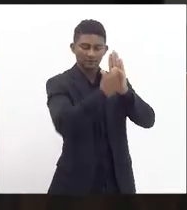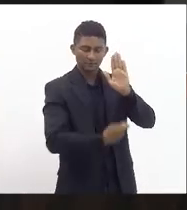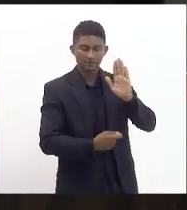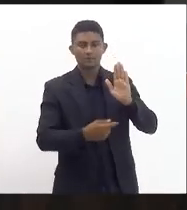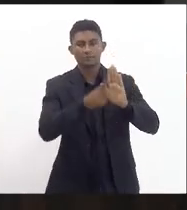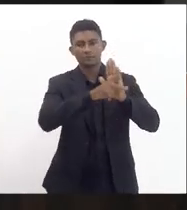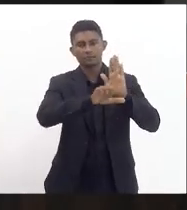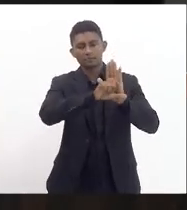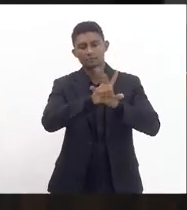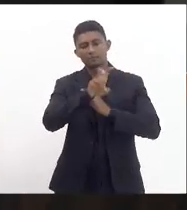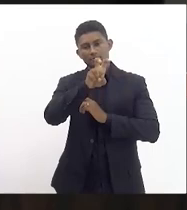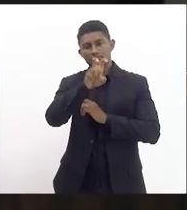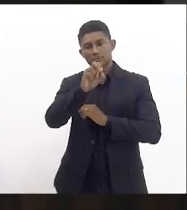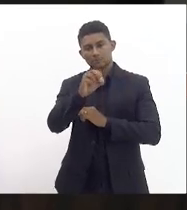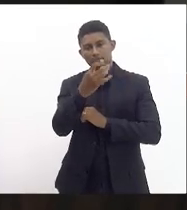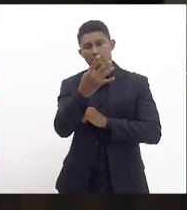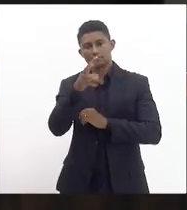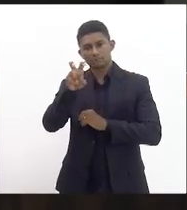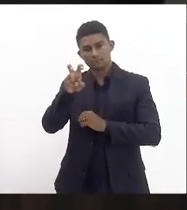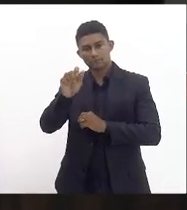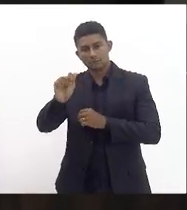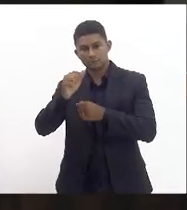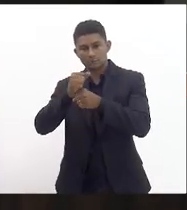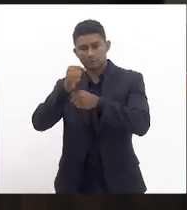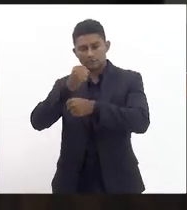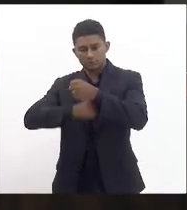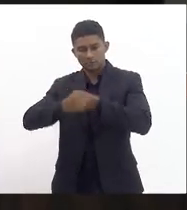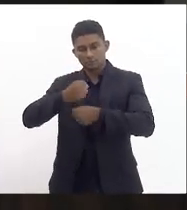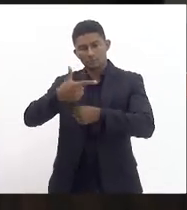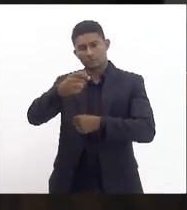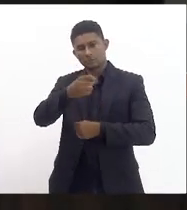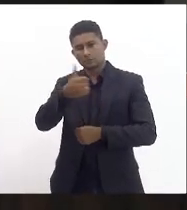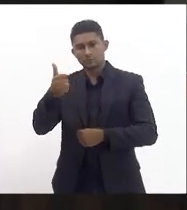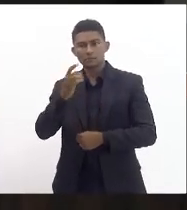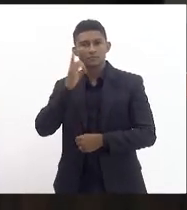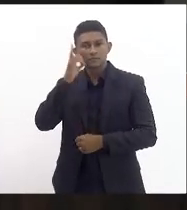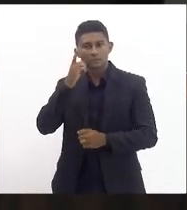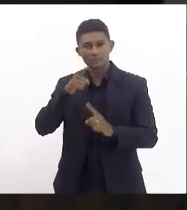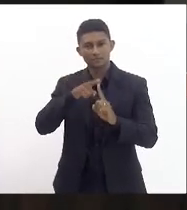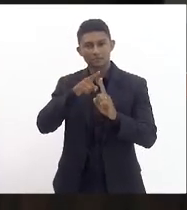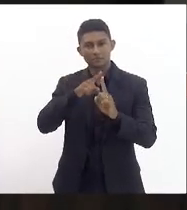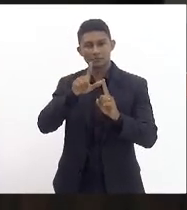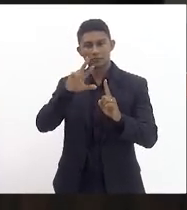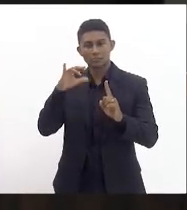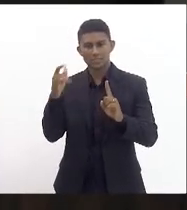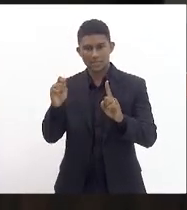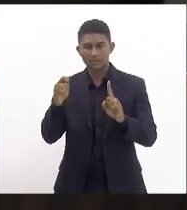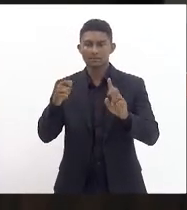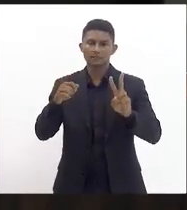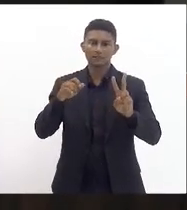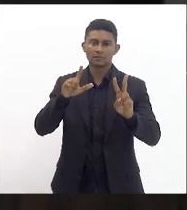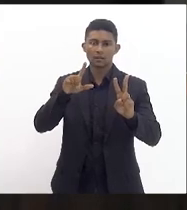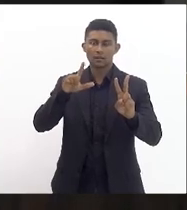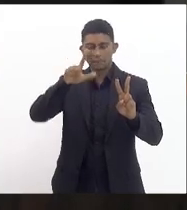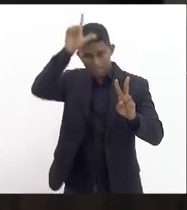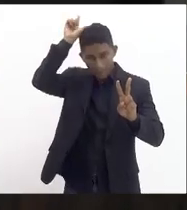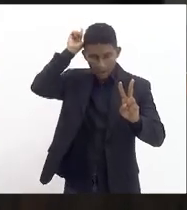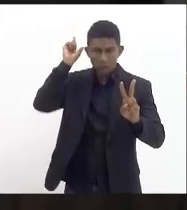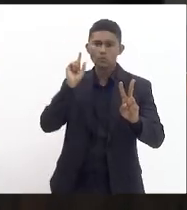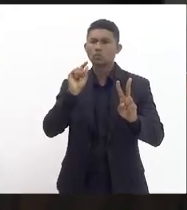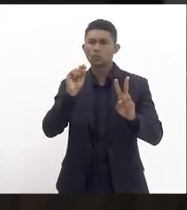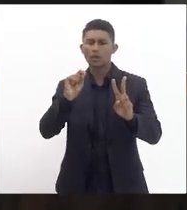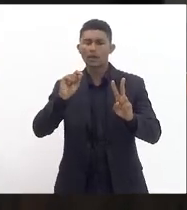lei 5045-A de 21, de autoria dos deputados Lucinha e Luiz Paulo, que dispõe sobre a criação do selo Mais